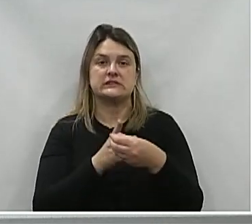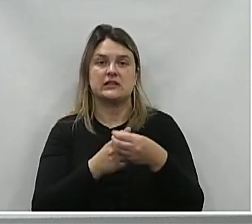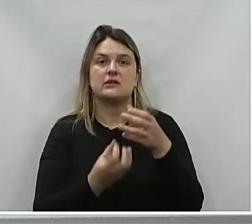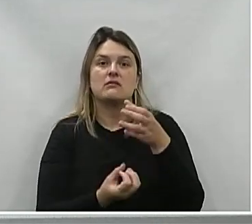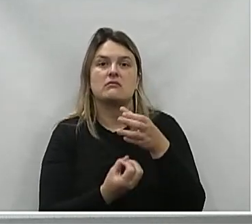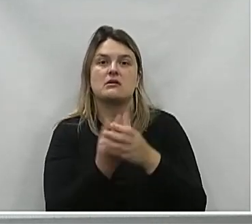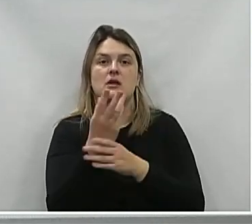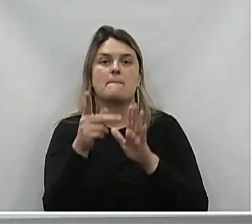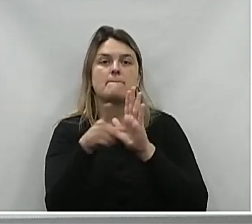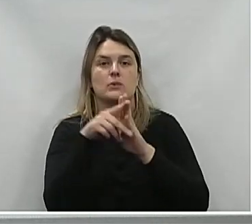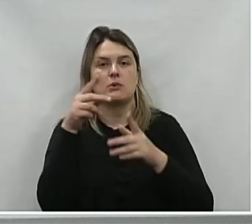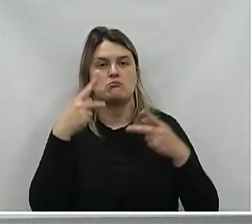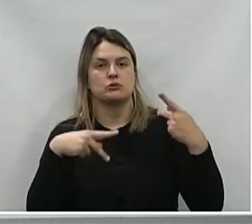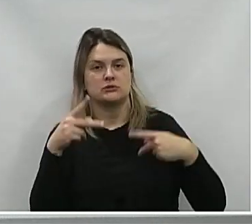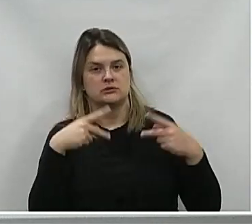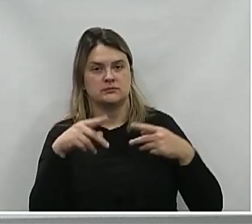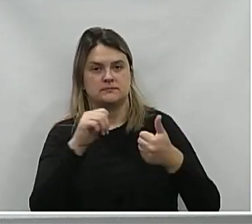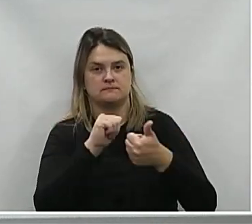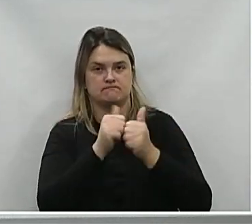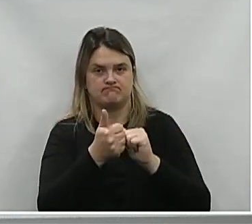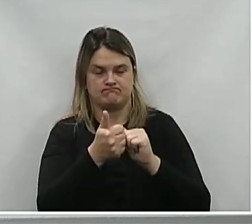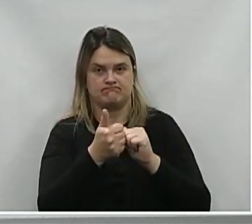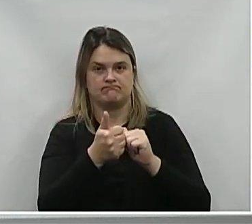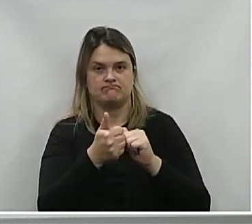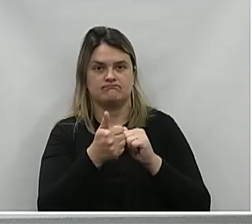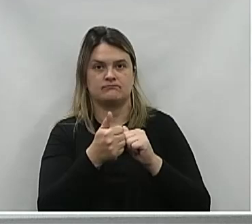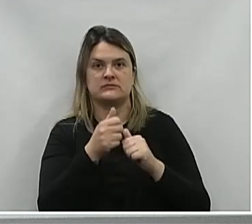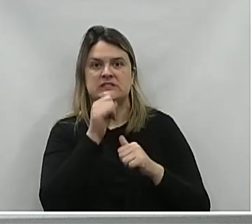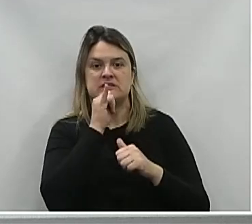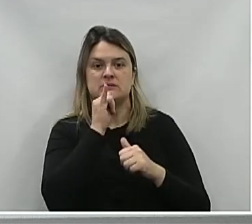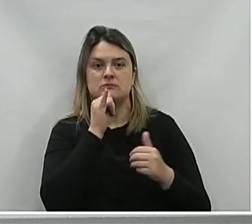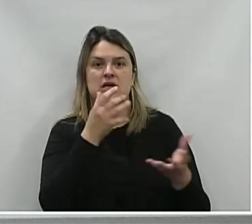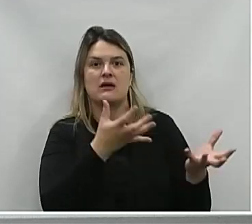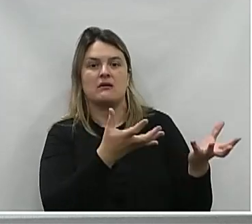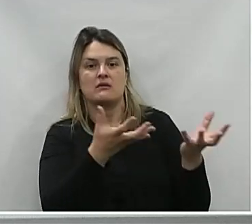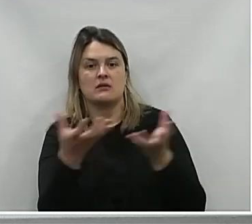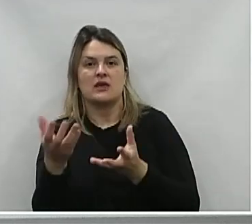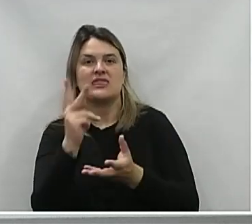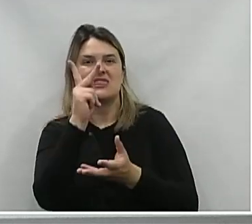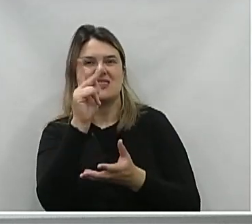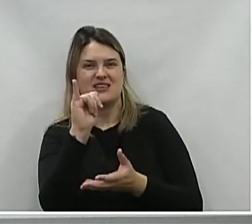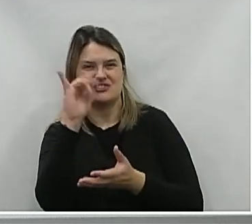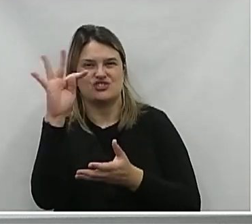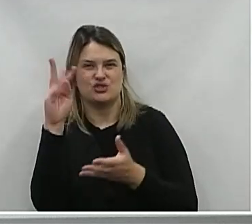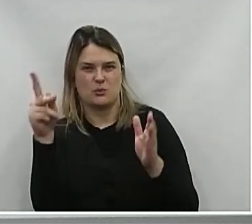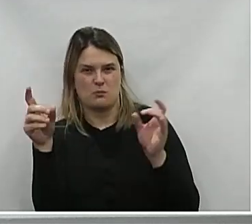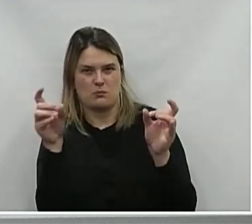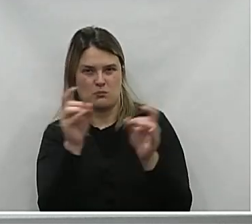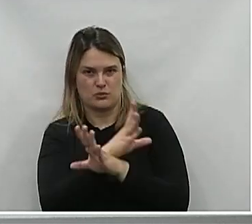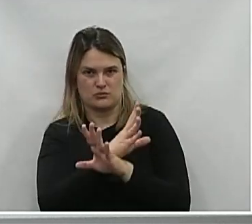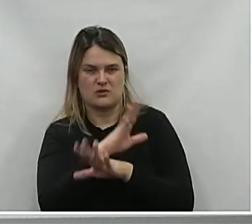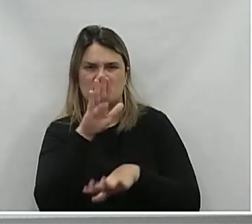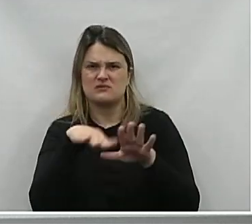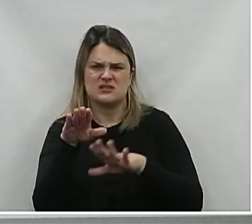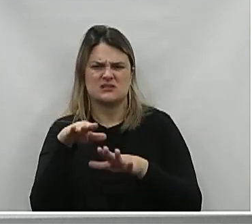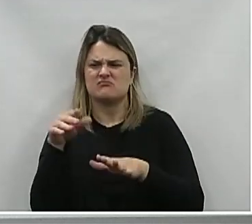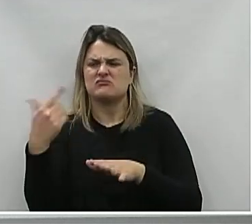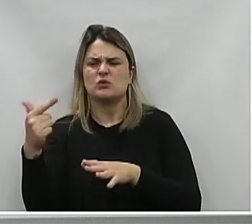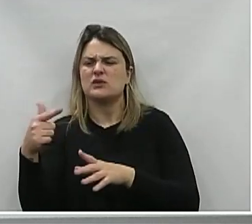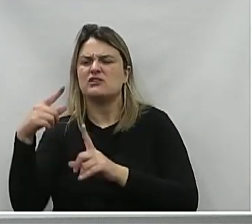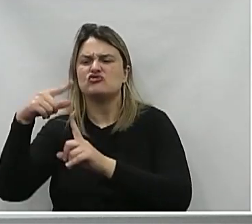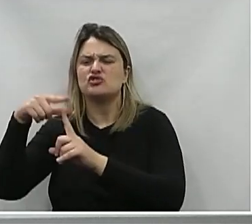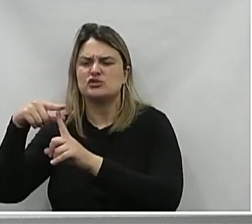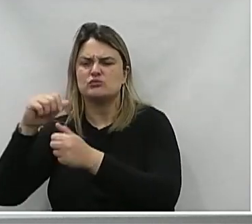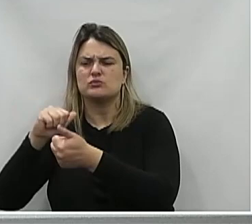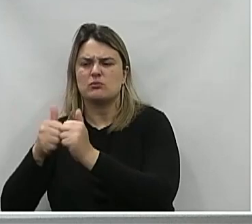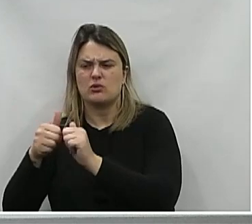sua política de esportes, ele vai, no lugar de receber um kit pronto, que às vezes o município não tem nem essa característica daquela modalidade